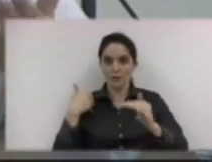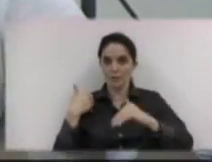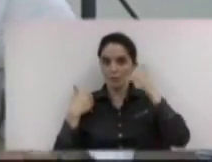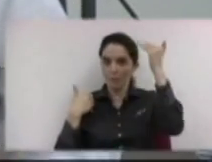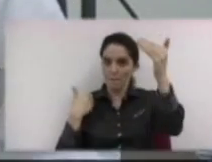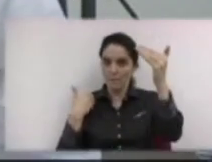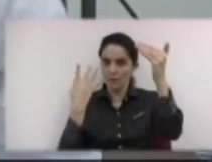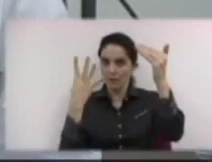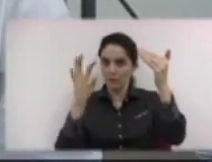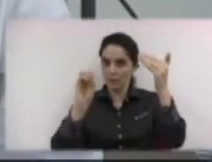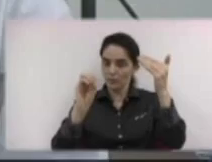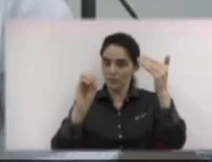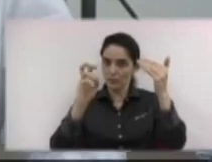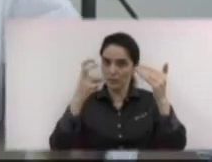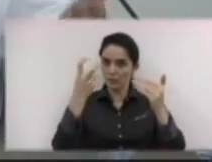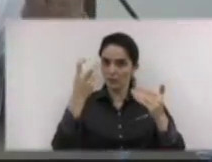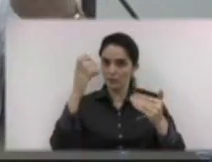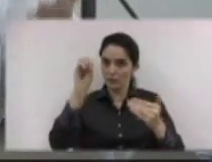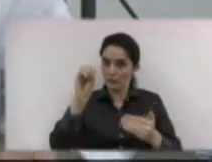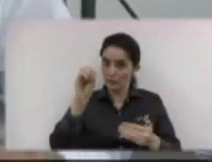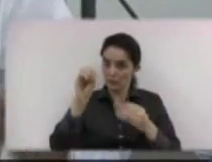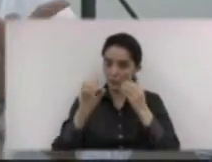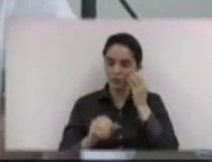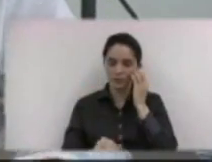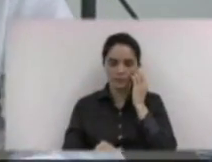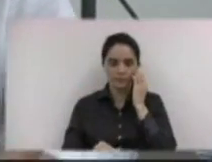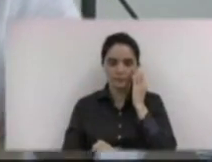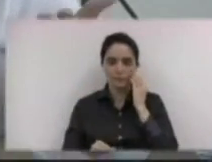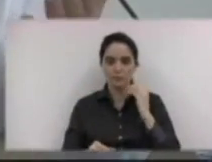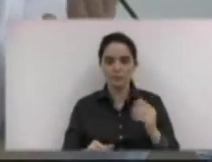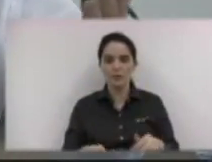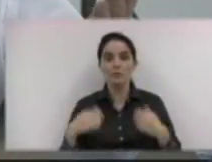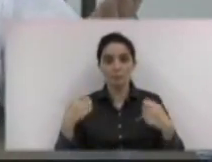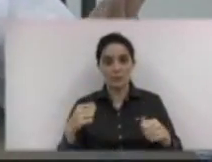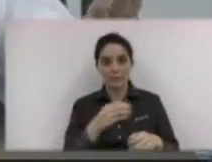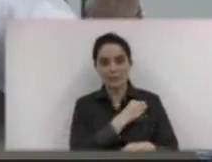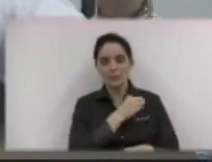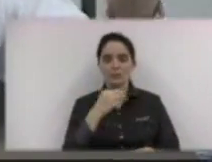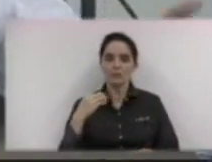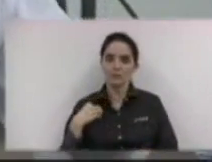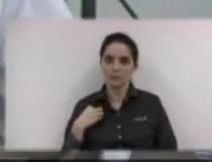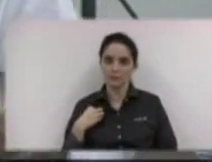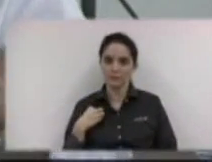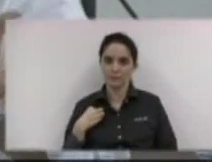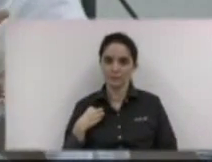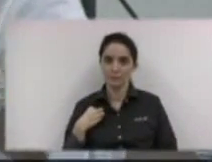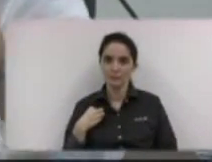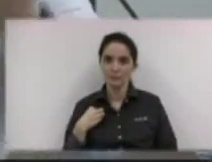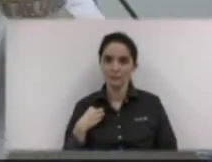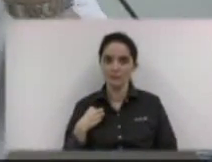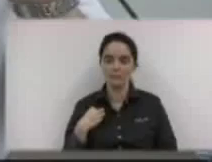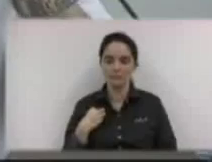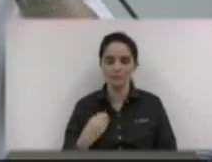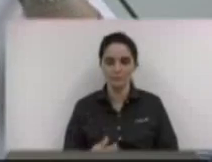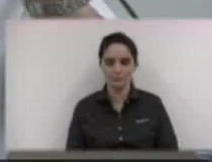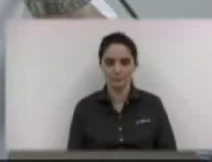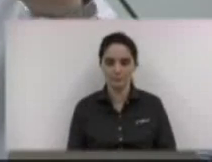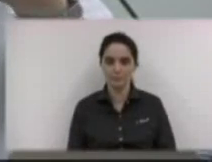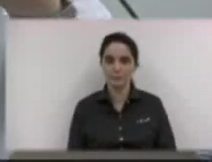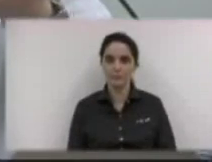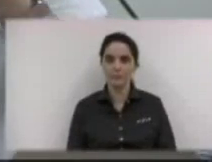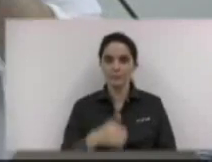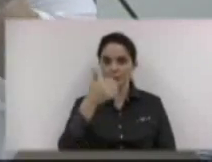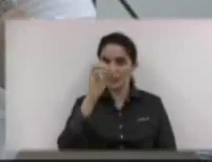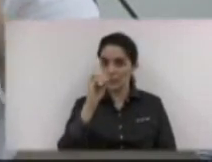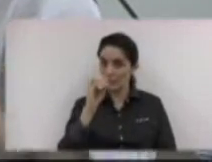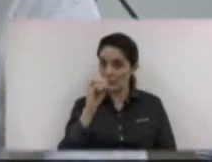45, 50 anos de idade, para que faça o exame, para que a cidade possa ficar livre. A cada